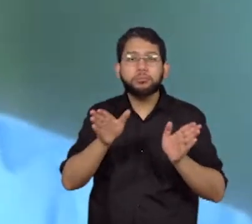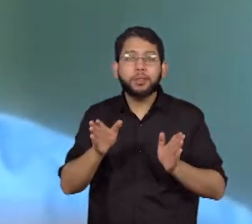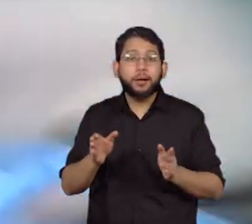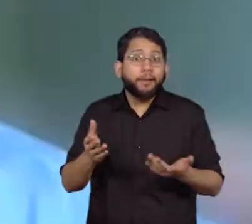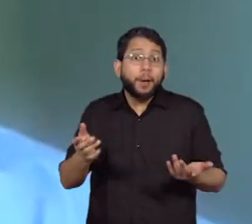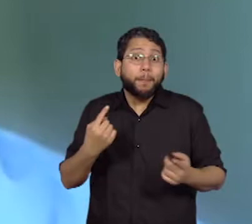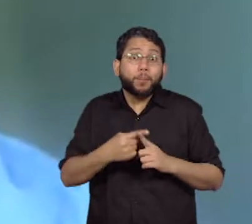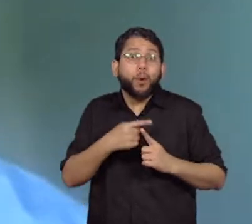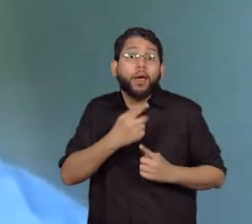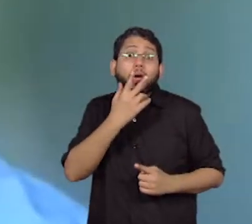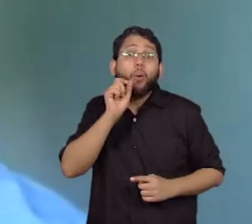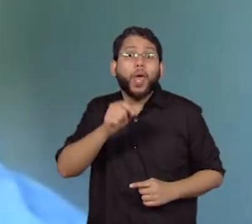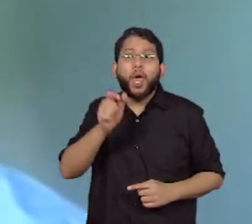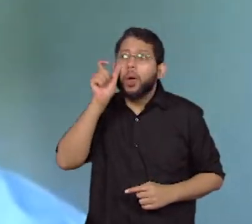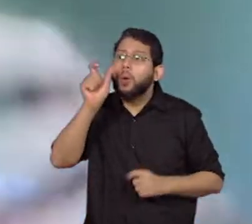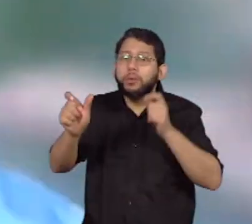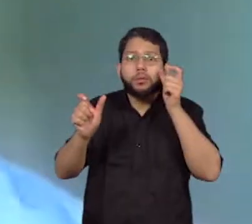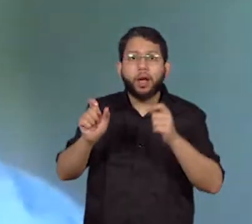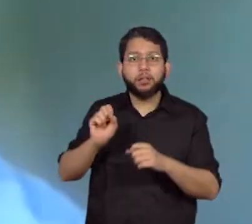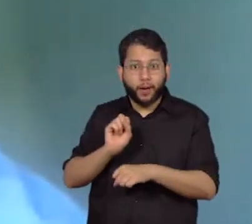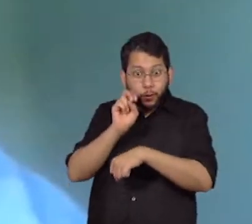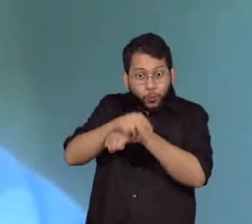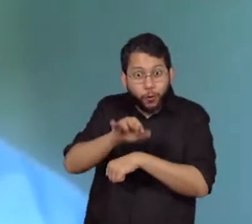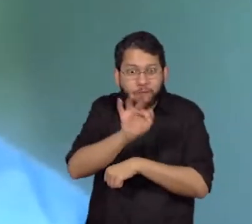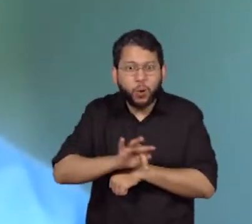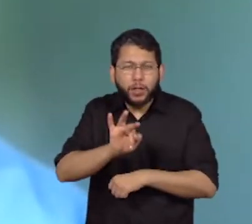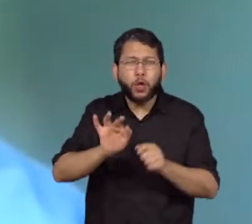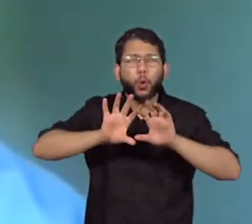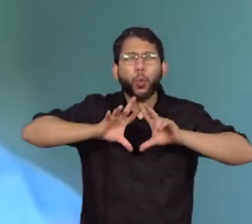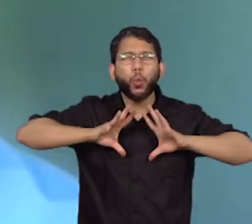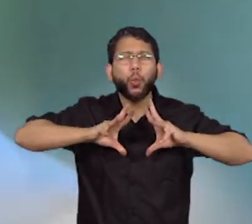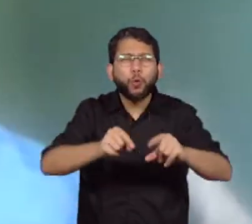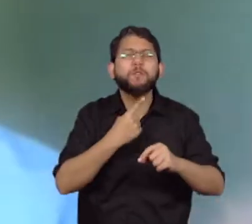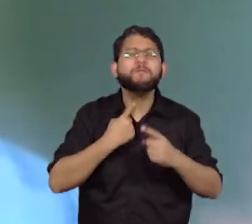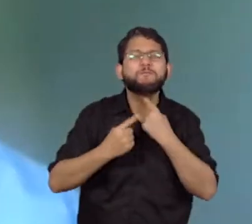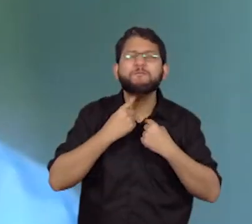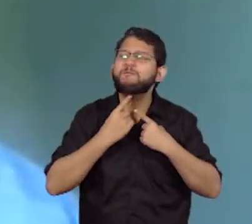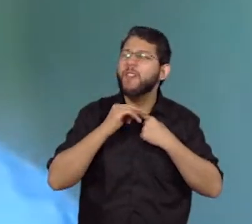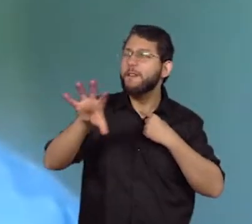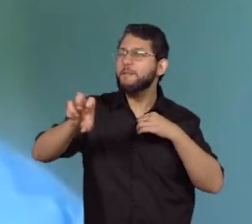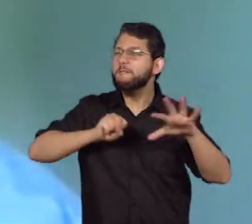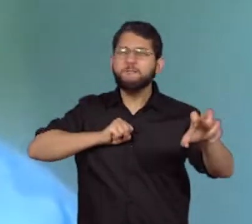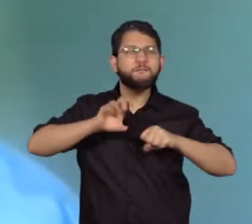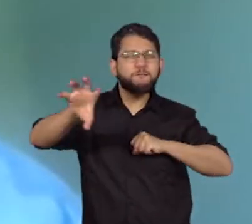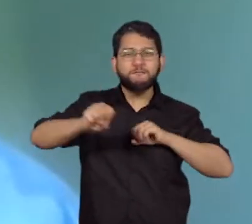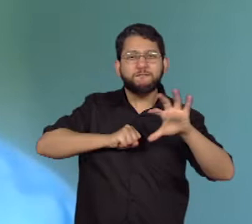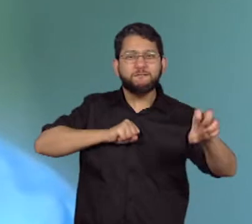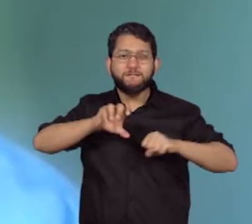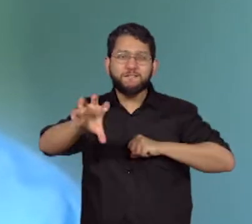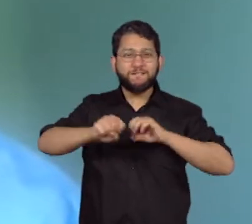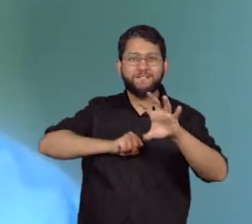o que dava para absorver de conhecimento, eu ia atrás. E isso foi